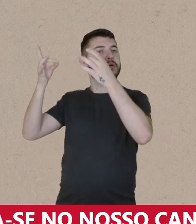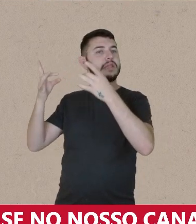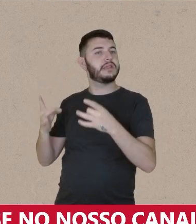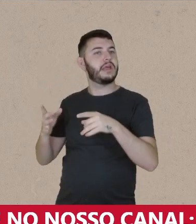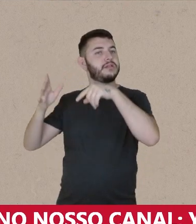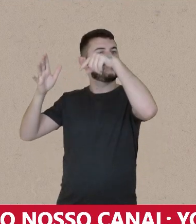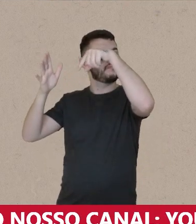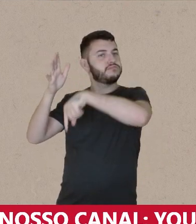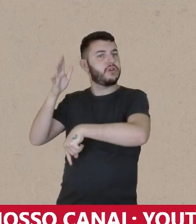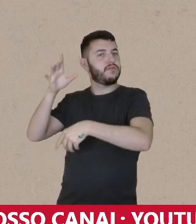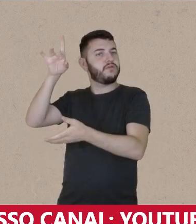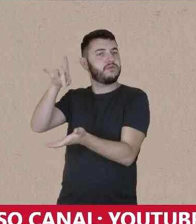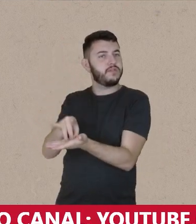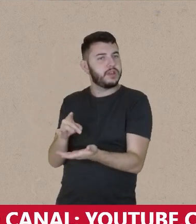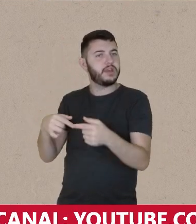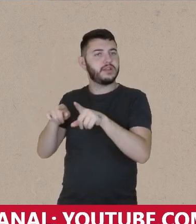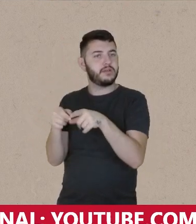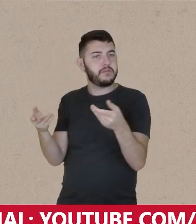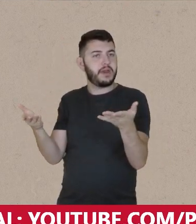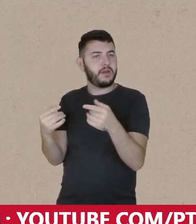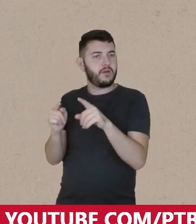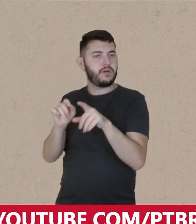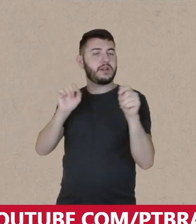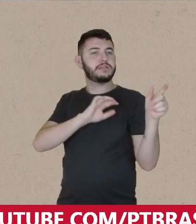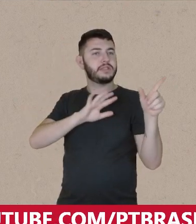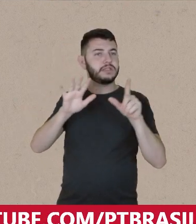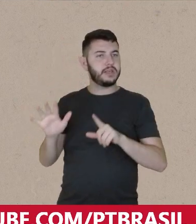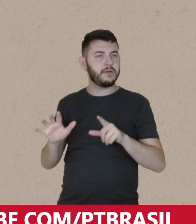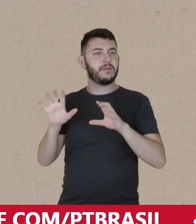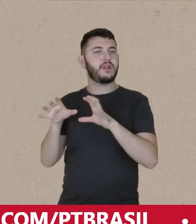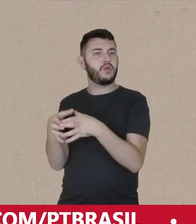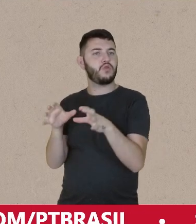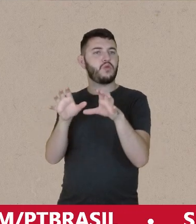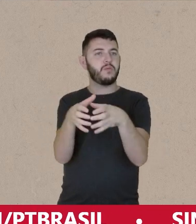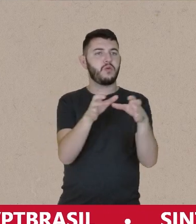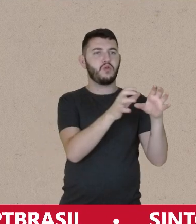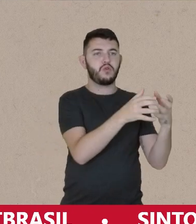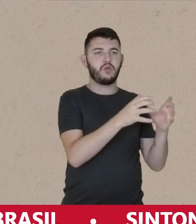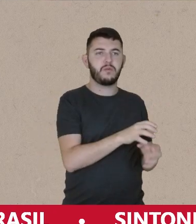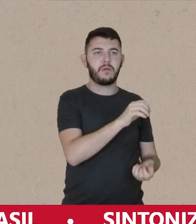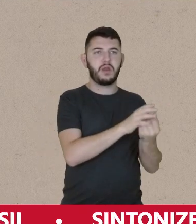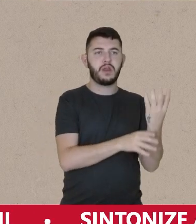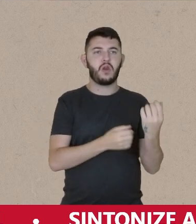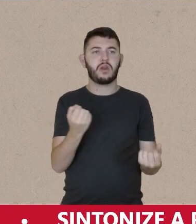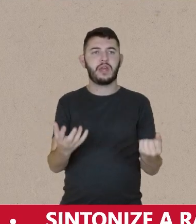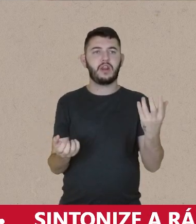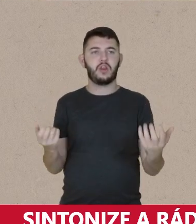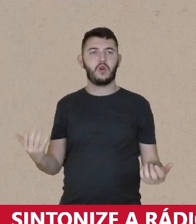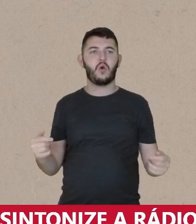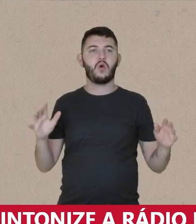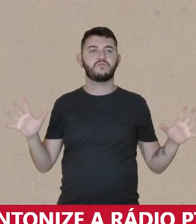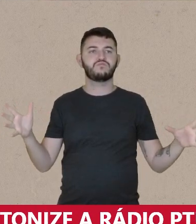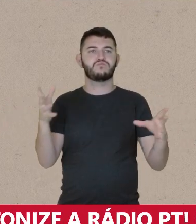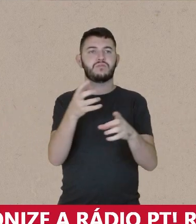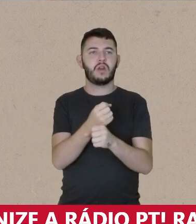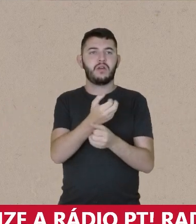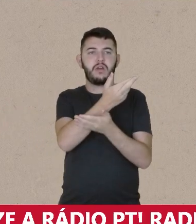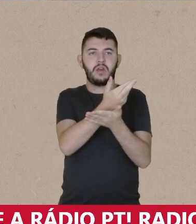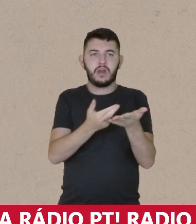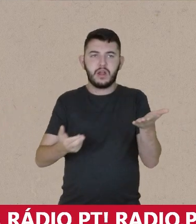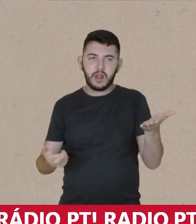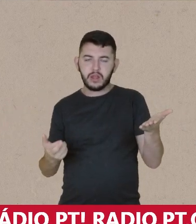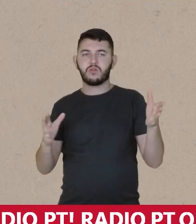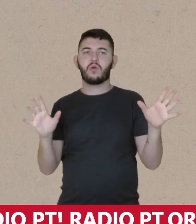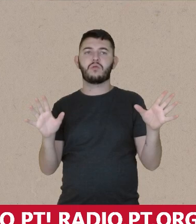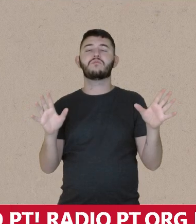se trazer para dentro do relatório o que foi produzido por esses grupos. Então, isso requer um pouco mais de tempo, né,